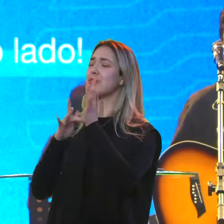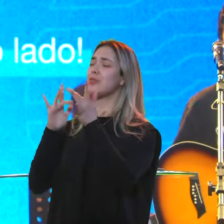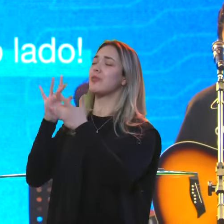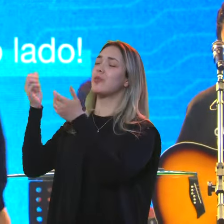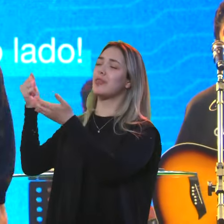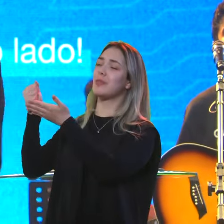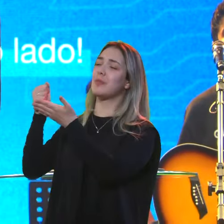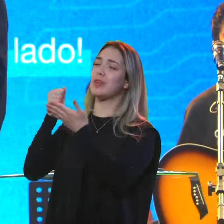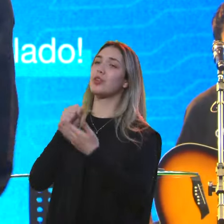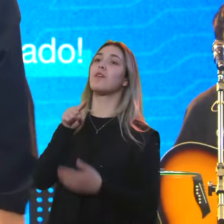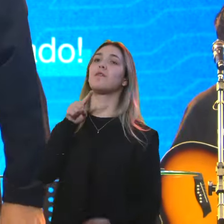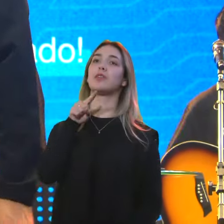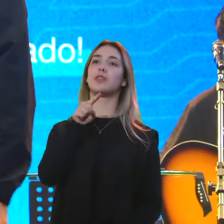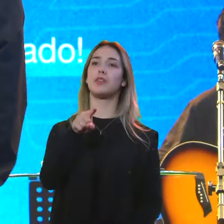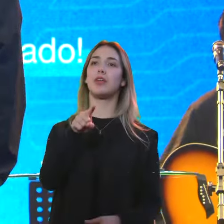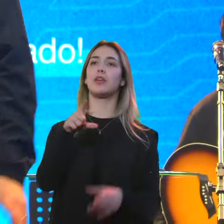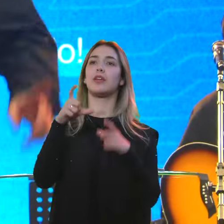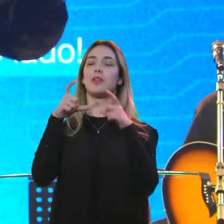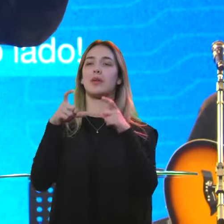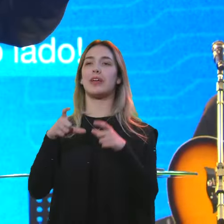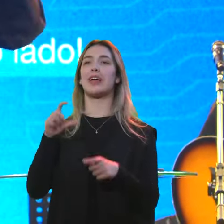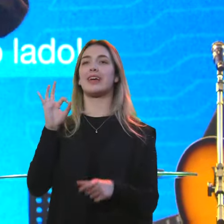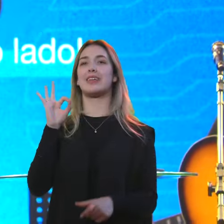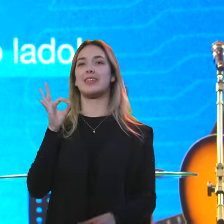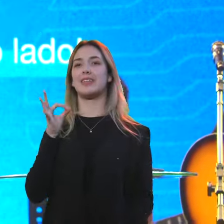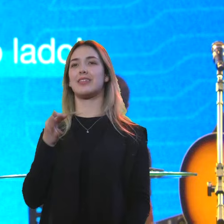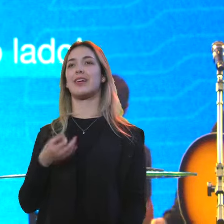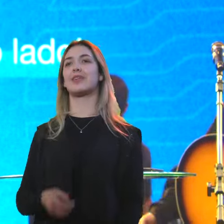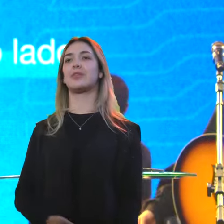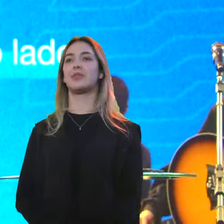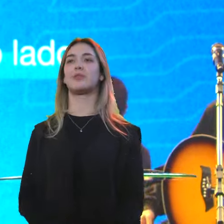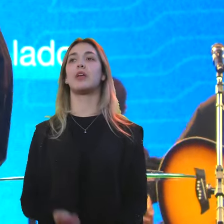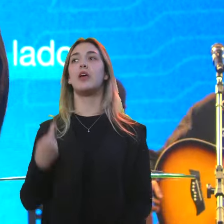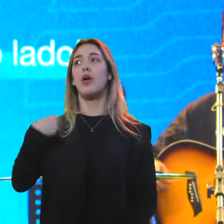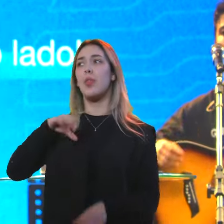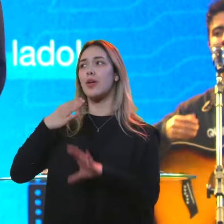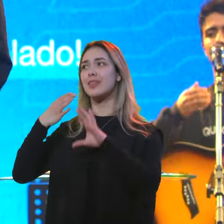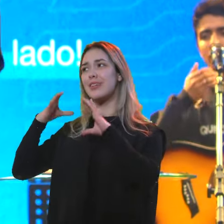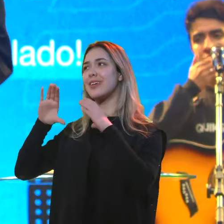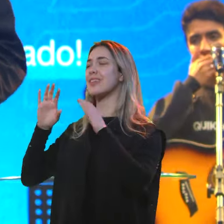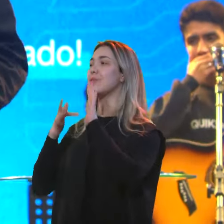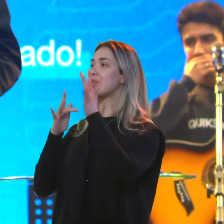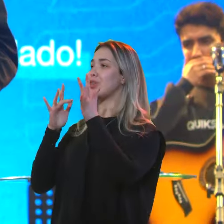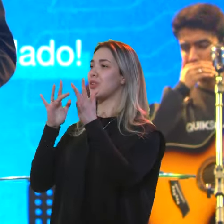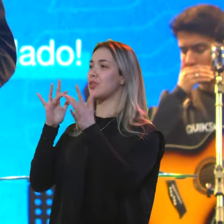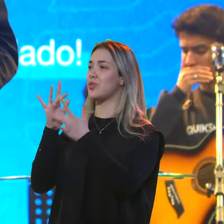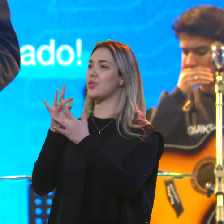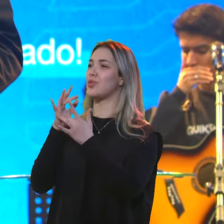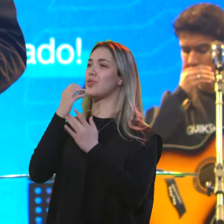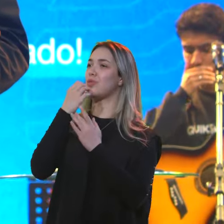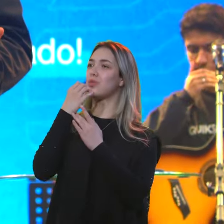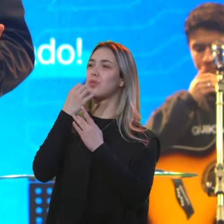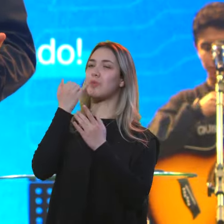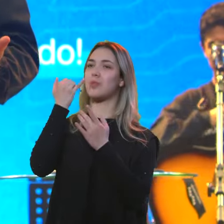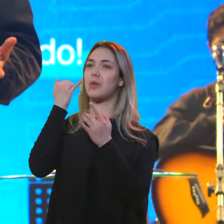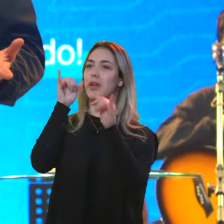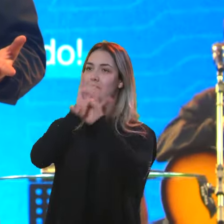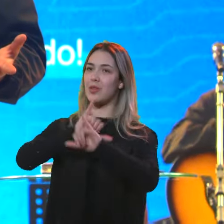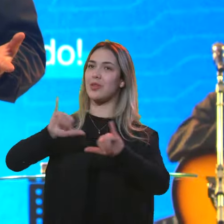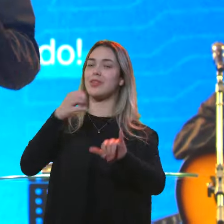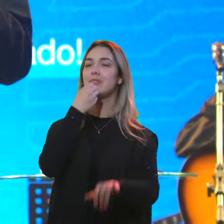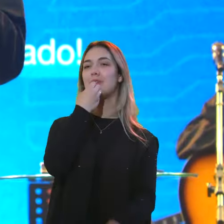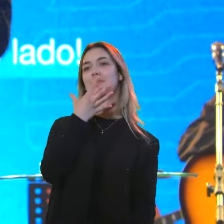para o lugar certo. Nós cantamos que Jesus é uma boa notícia. Que boa notícia é essa? A Bíblia